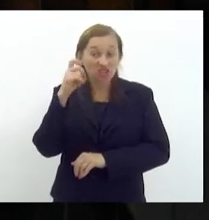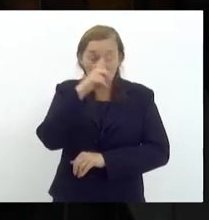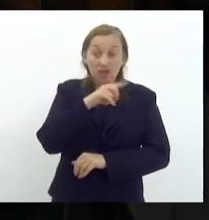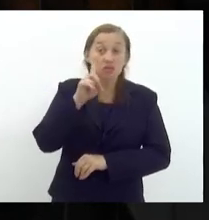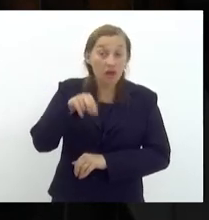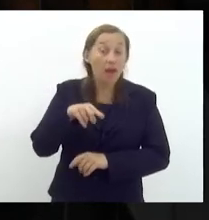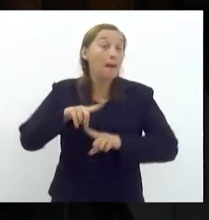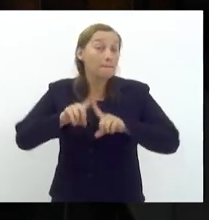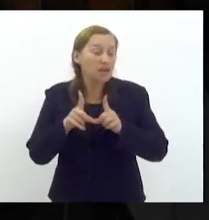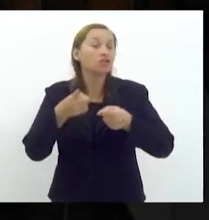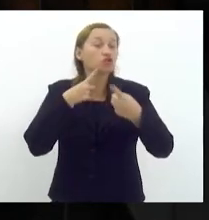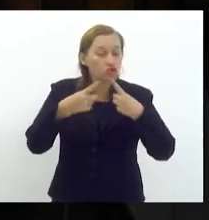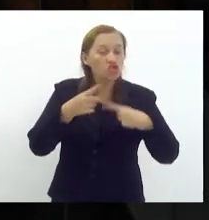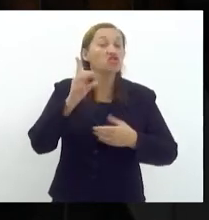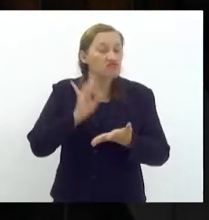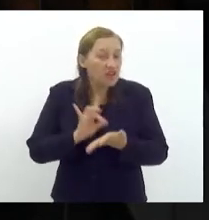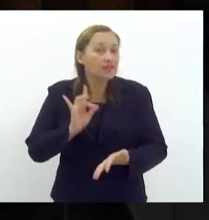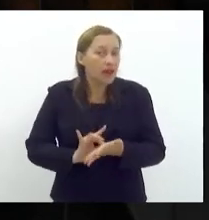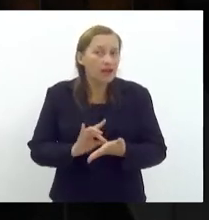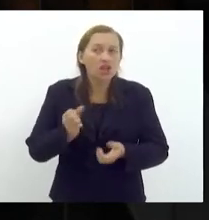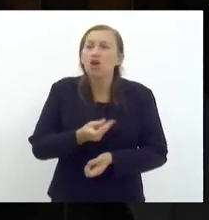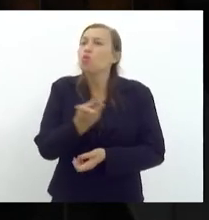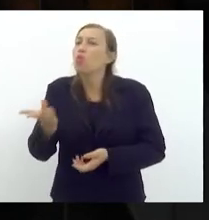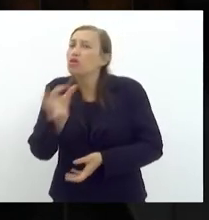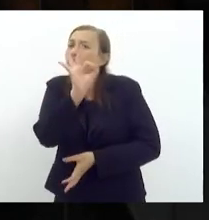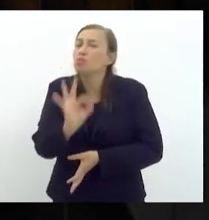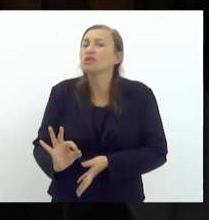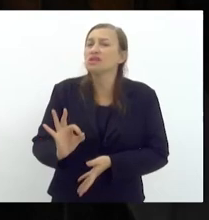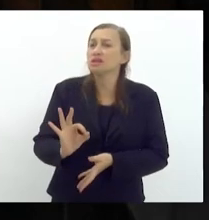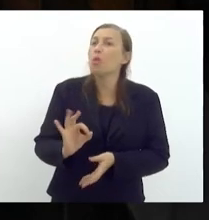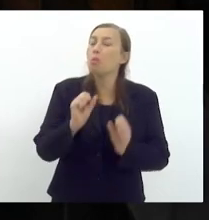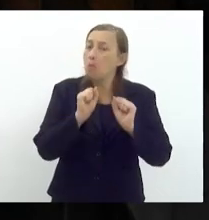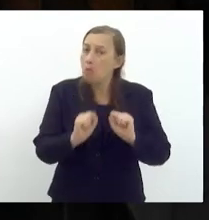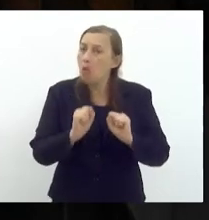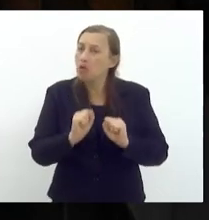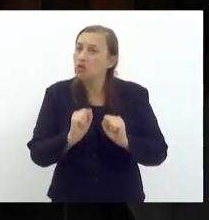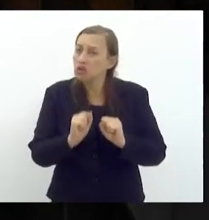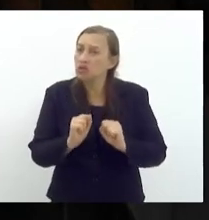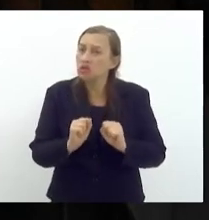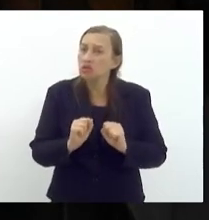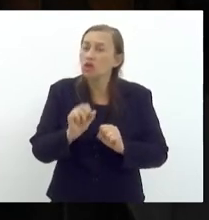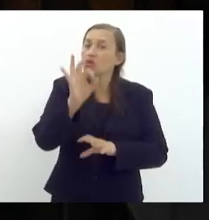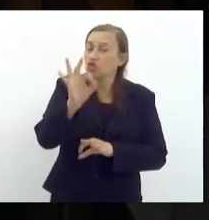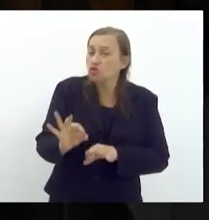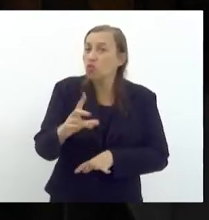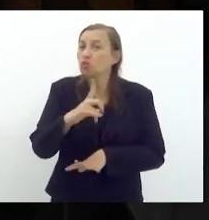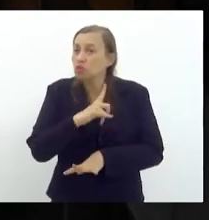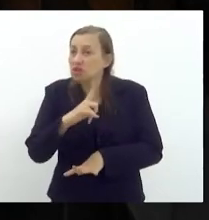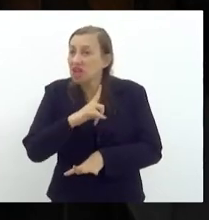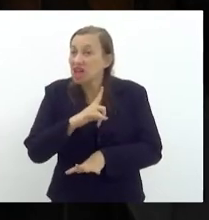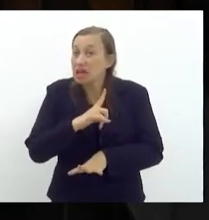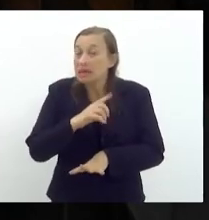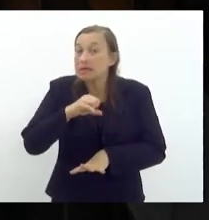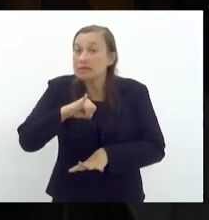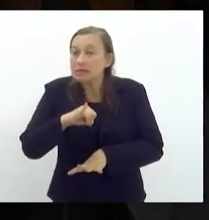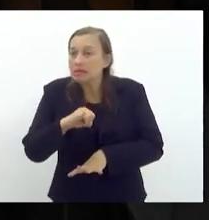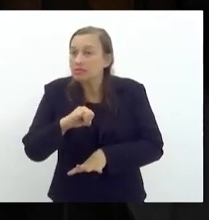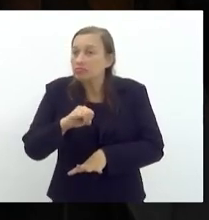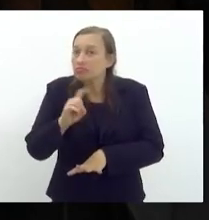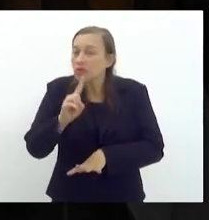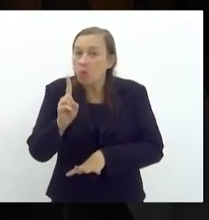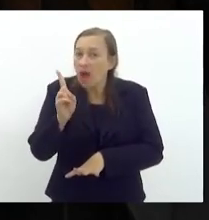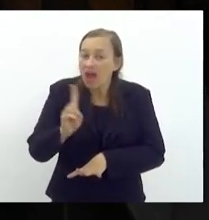discutir mesmo e de quanto que percentual poderia ser esse desconto já que não é isenção